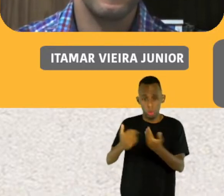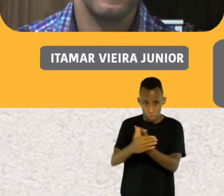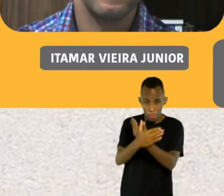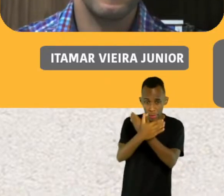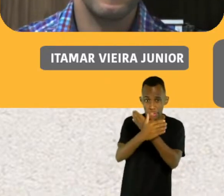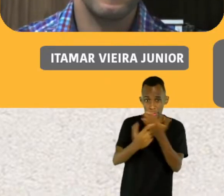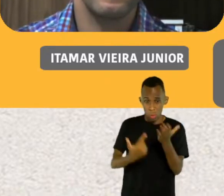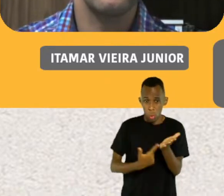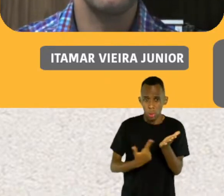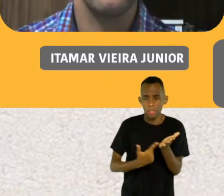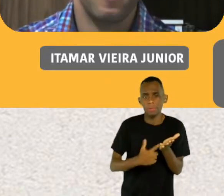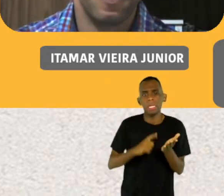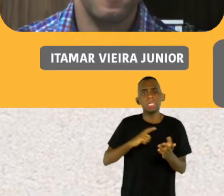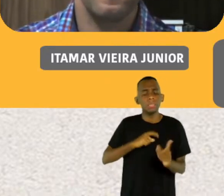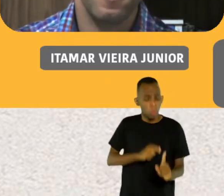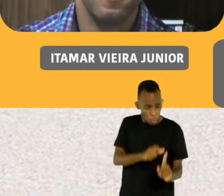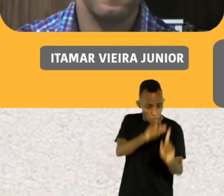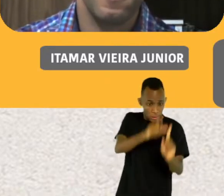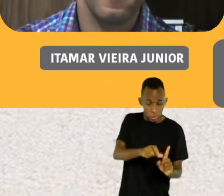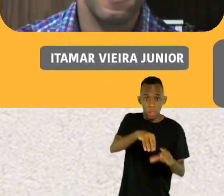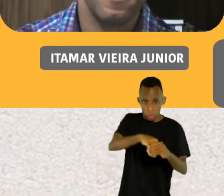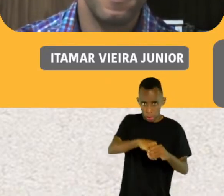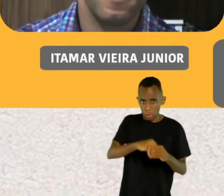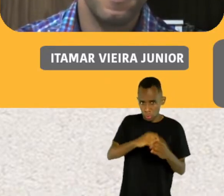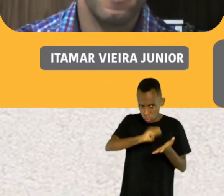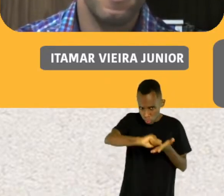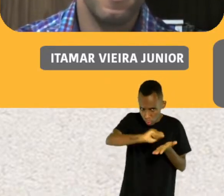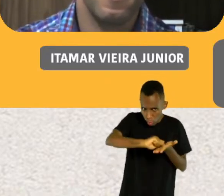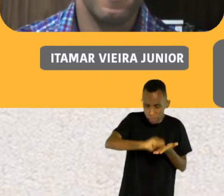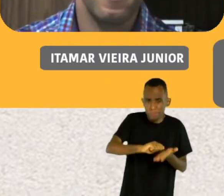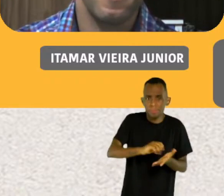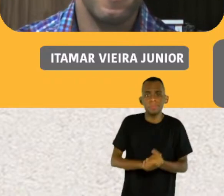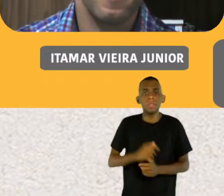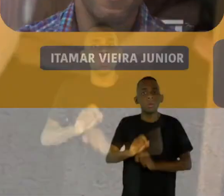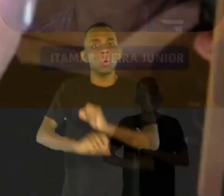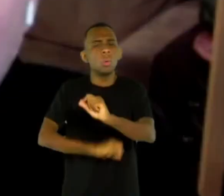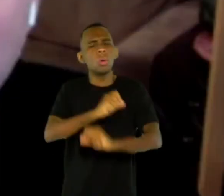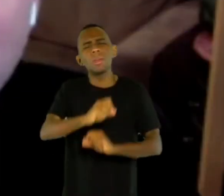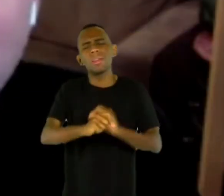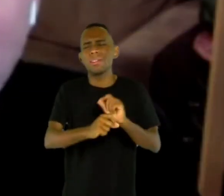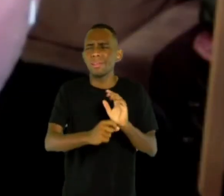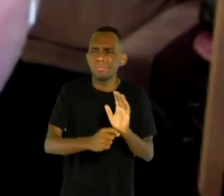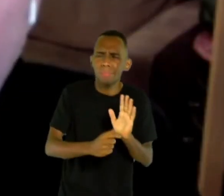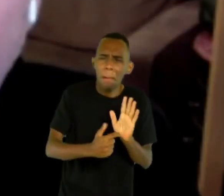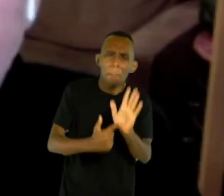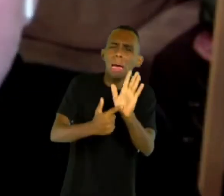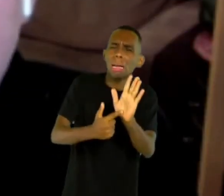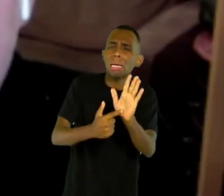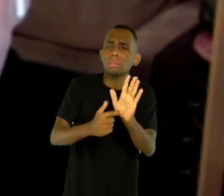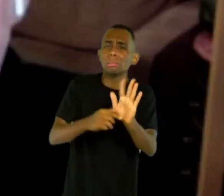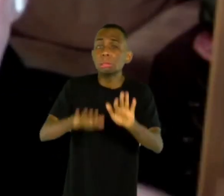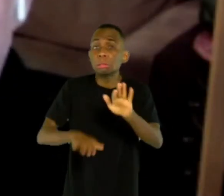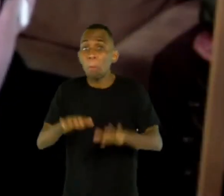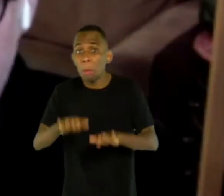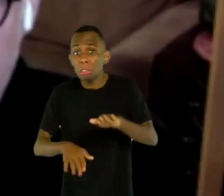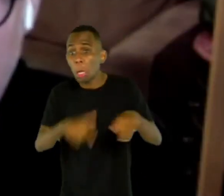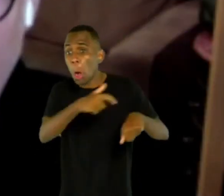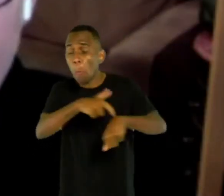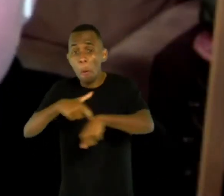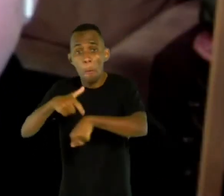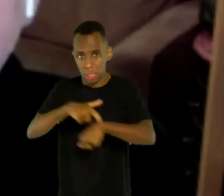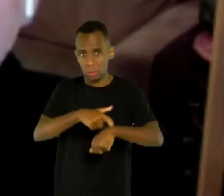tem um personagem no livro que aparece de vez em quando, que é uma espécie assim